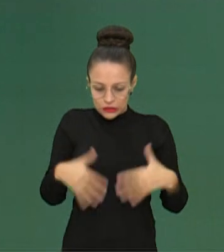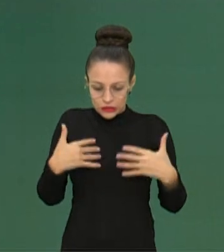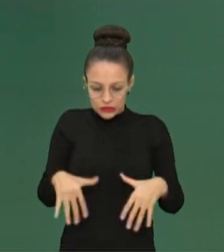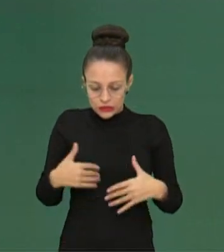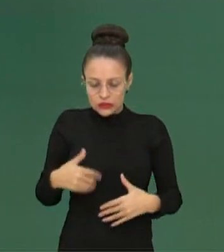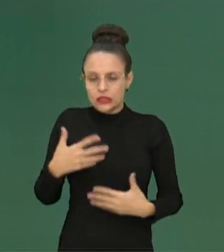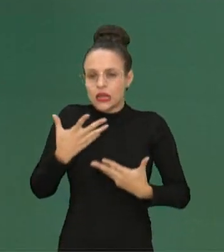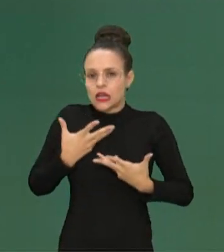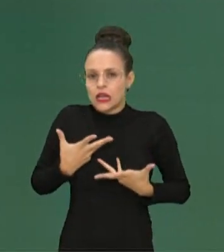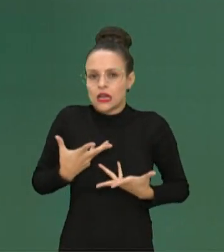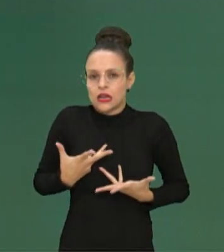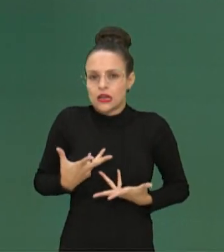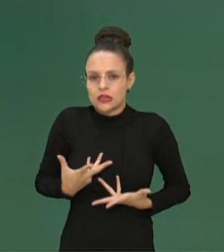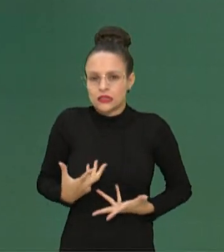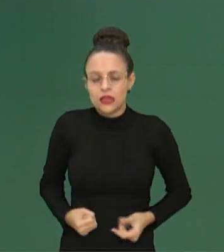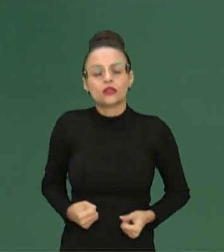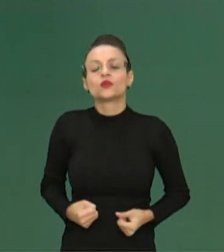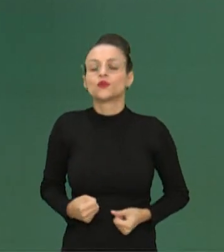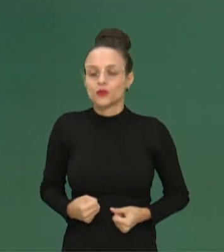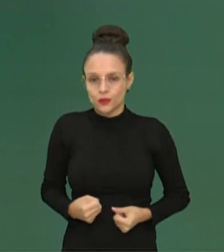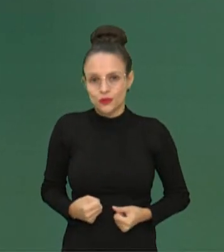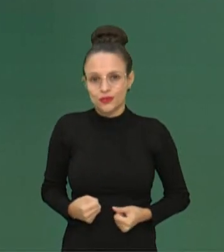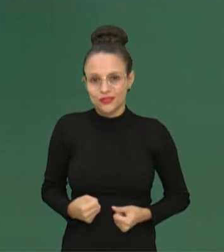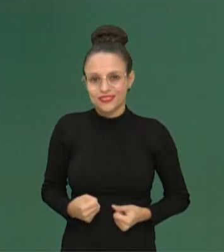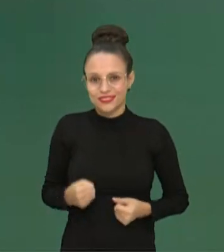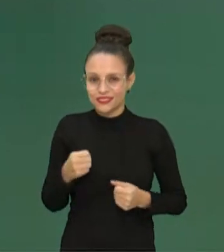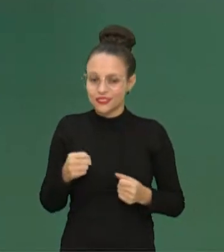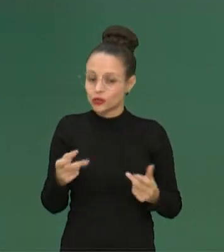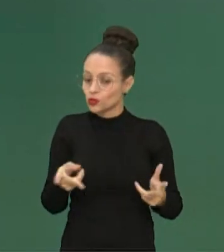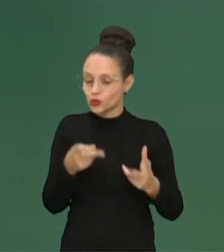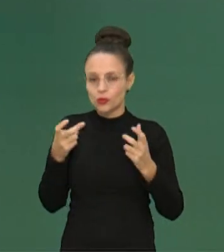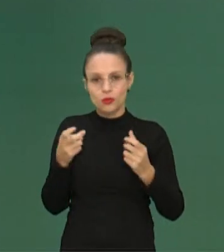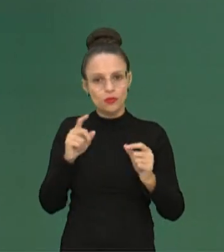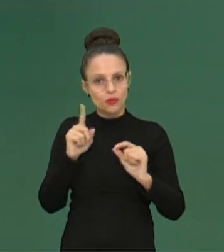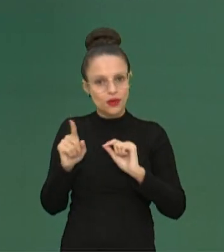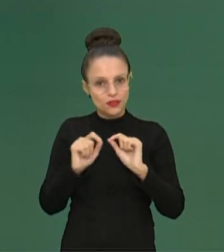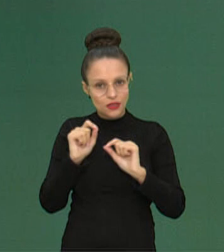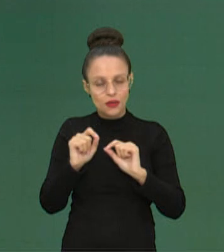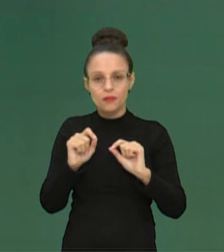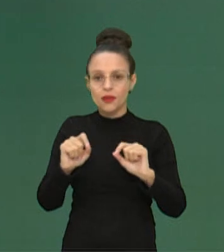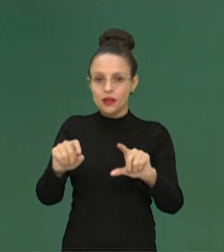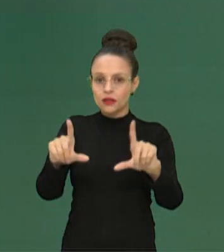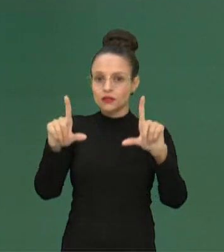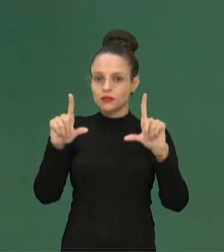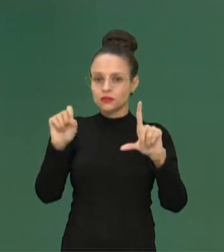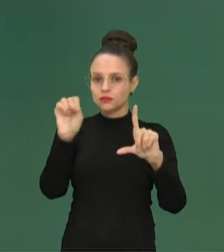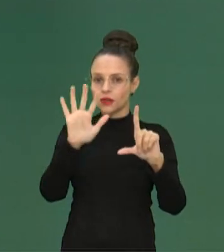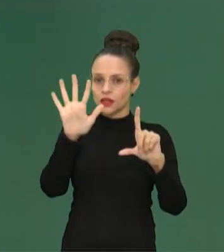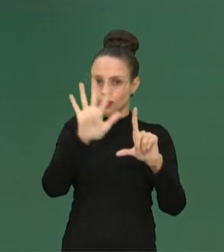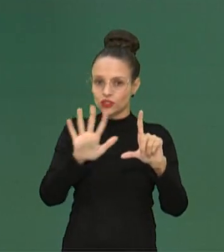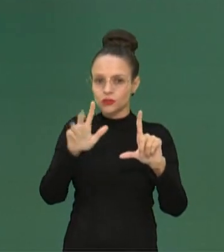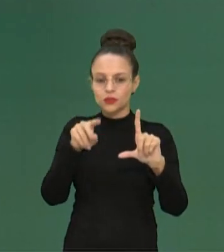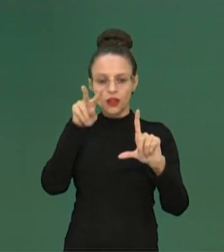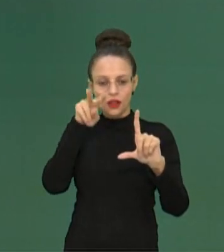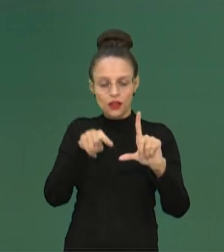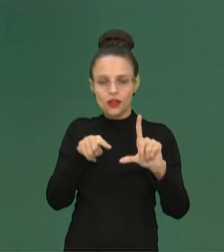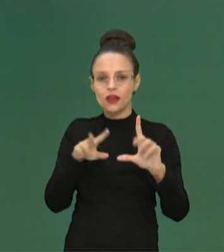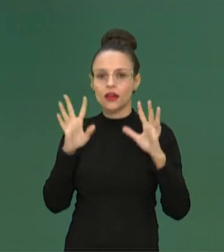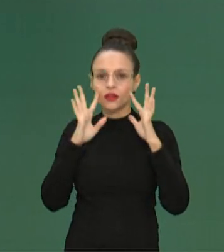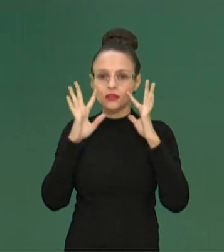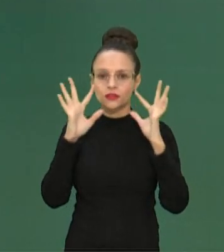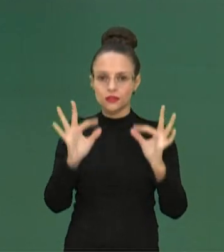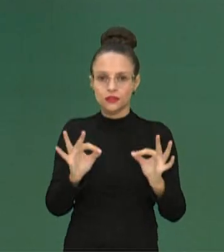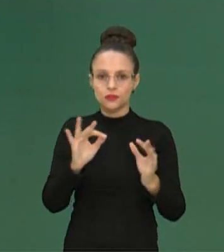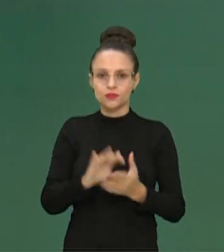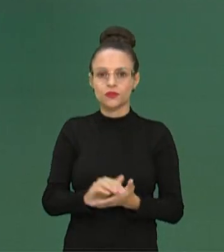questão, já cansado, a 35ª questão, passa despercebido. Charge precisa ser lida e com atenção. Sigamos